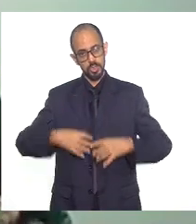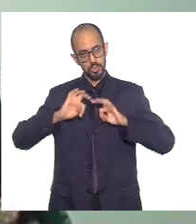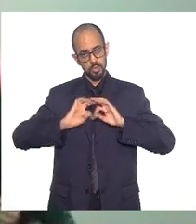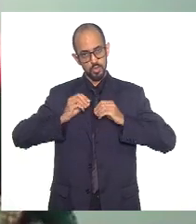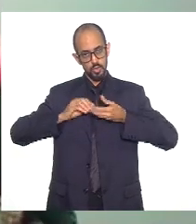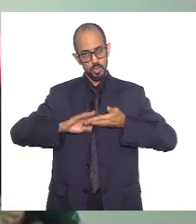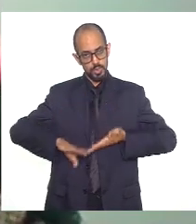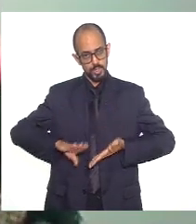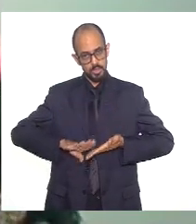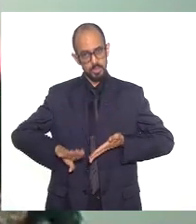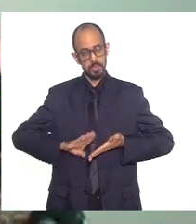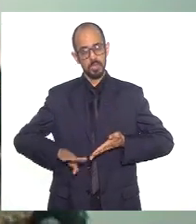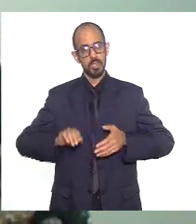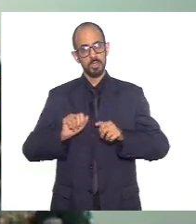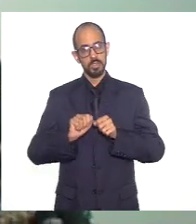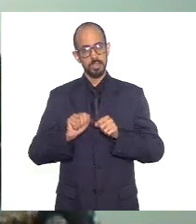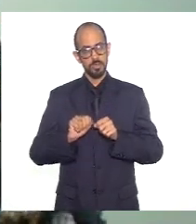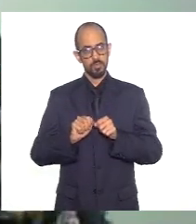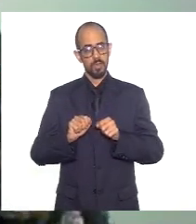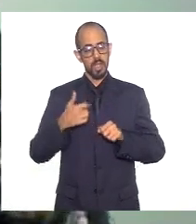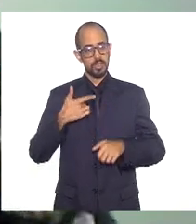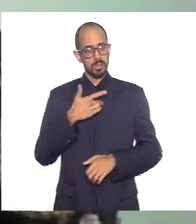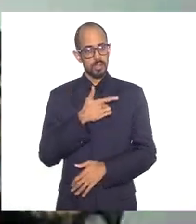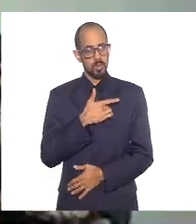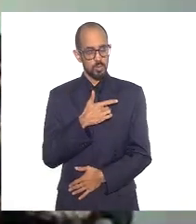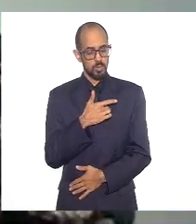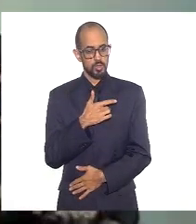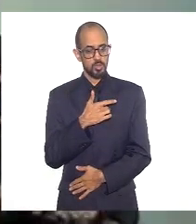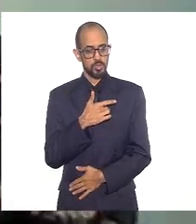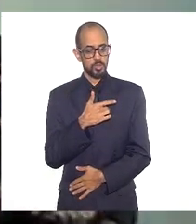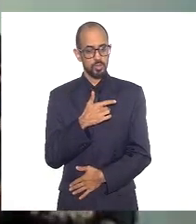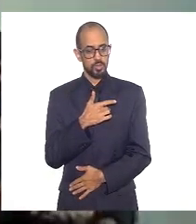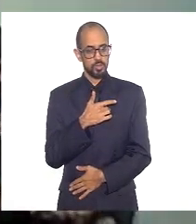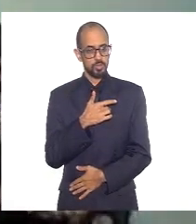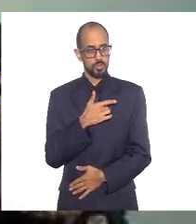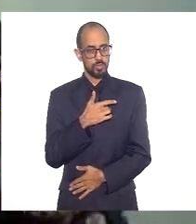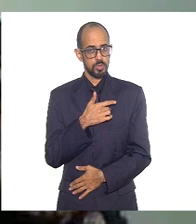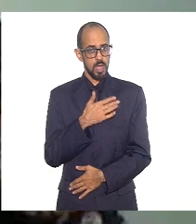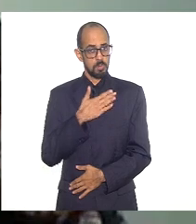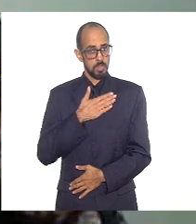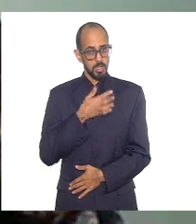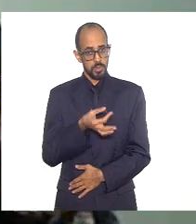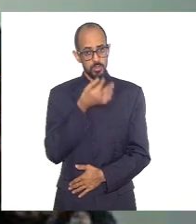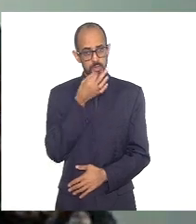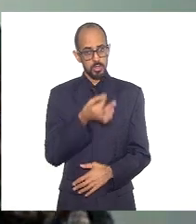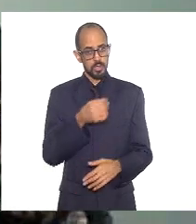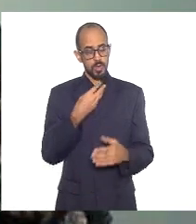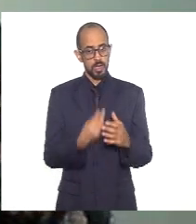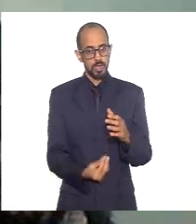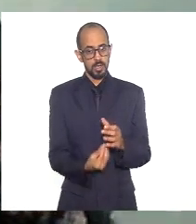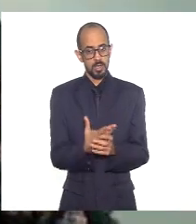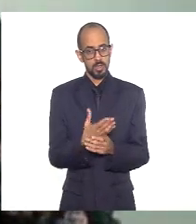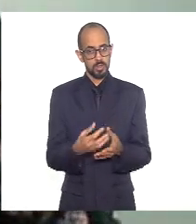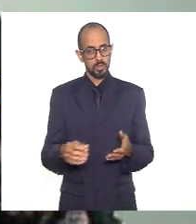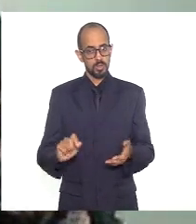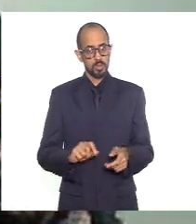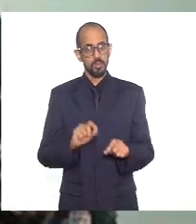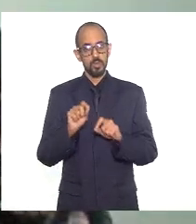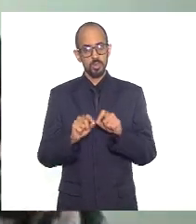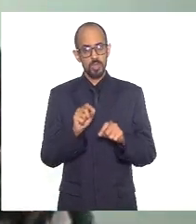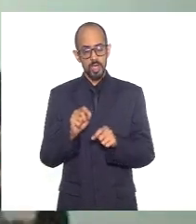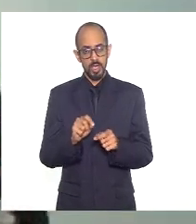despesas executadas na área da saúde, e aí a nossa sugestão é a criação de uma rubrica